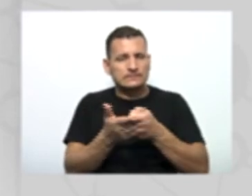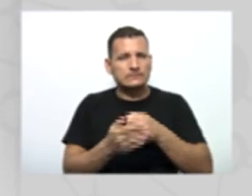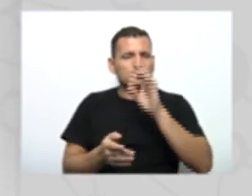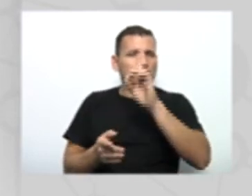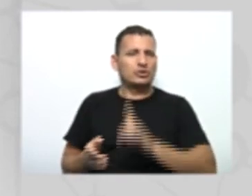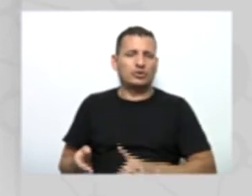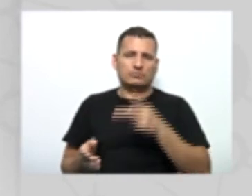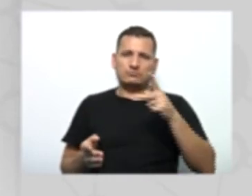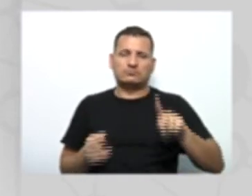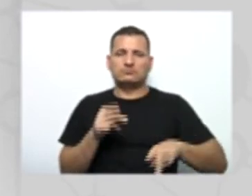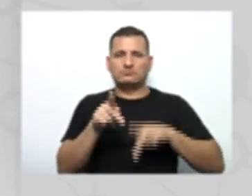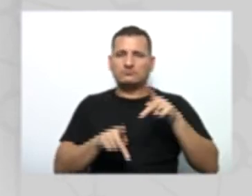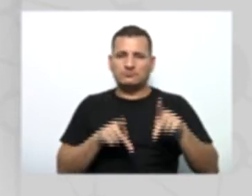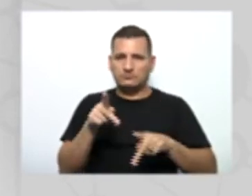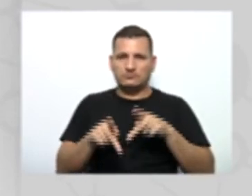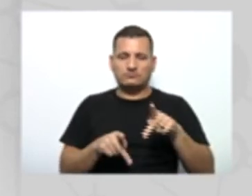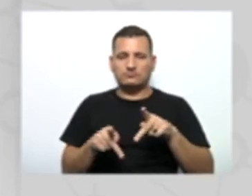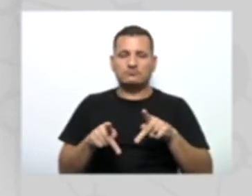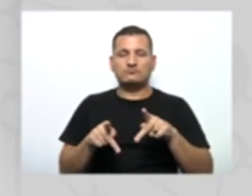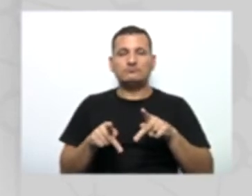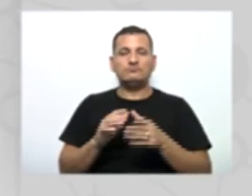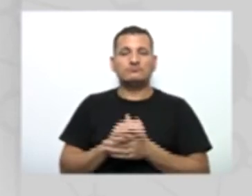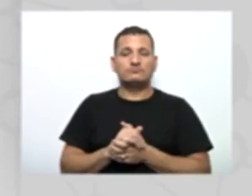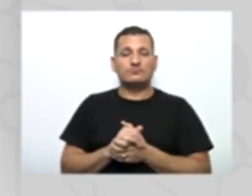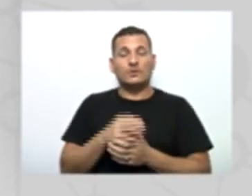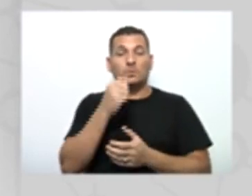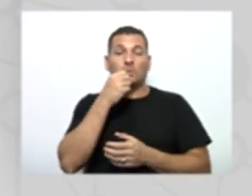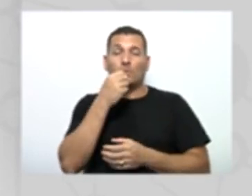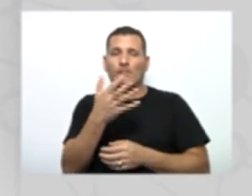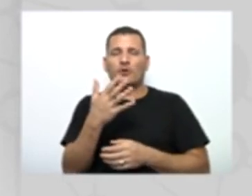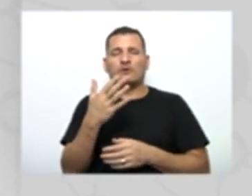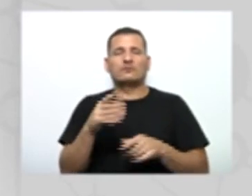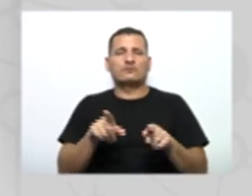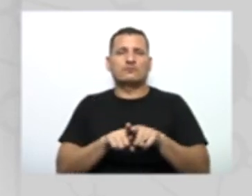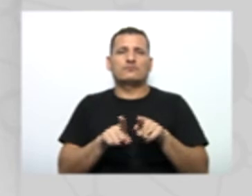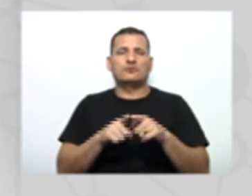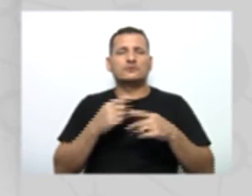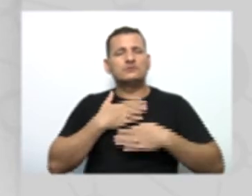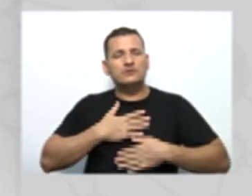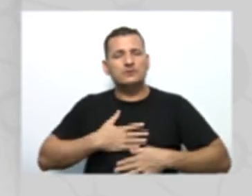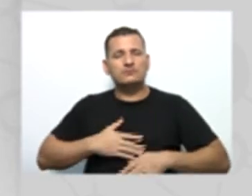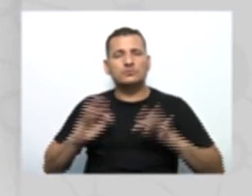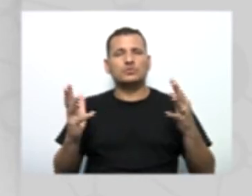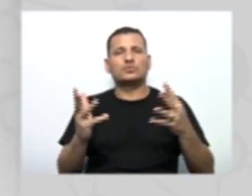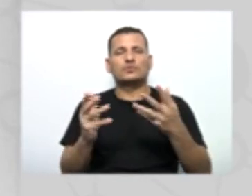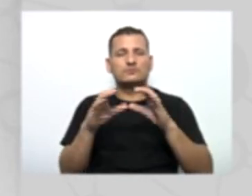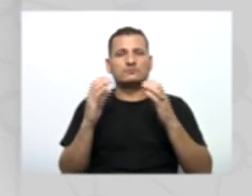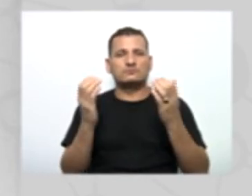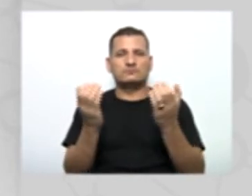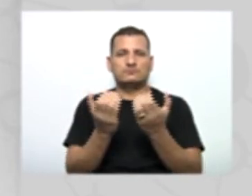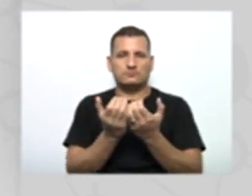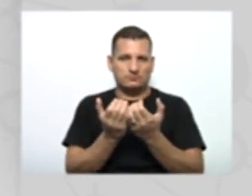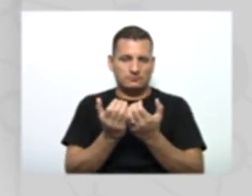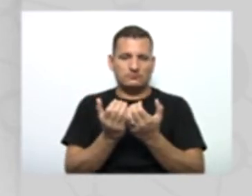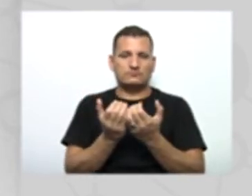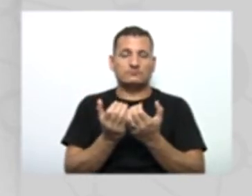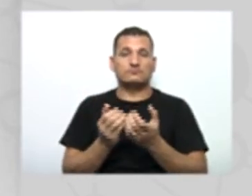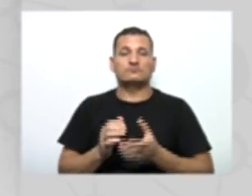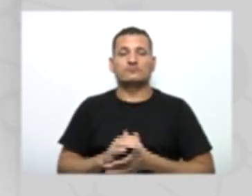da população, a administração e o bem-estar de toda a comunidade, de toda a cidade-estado. Então,